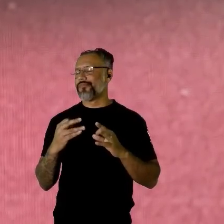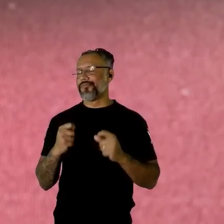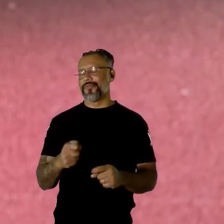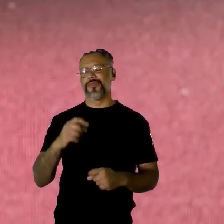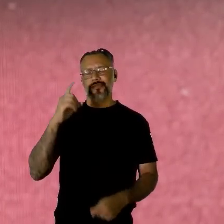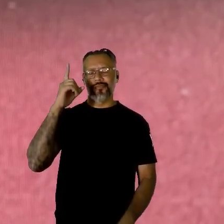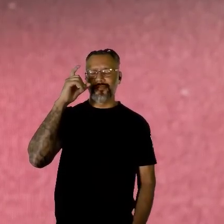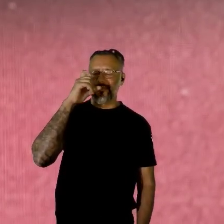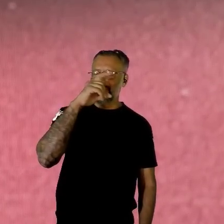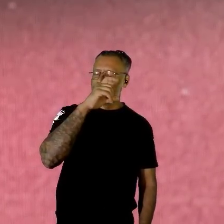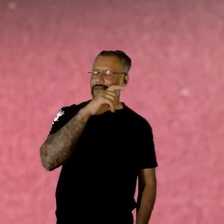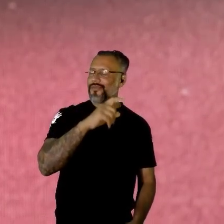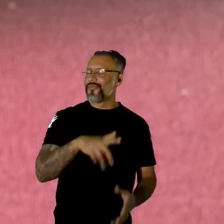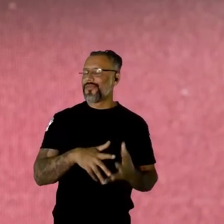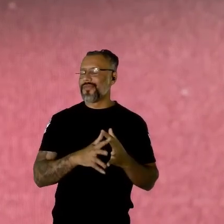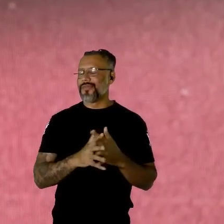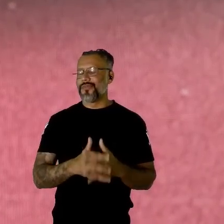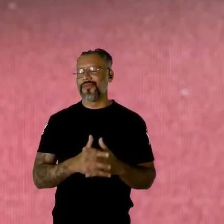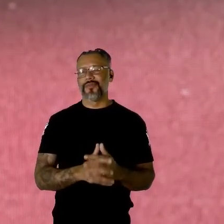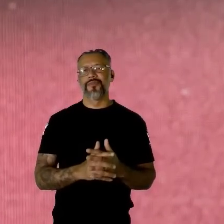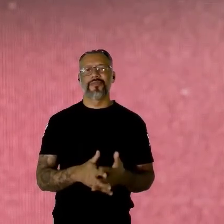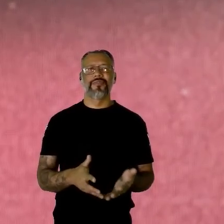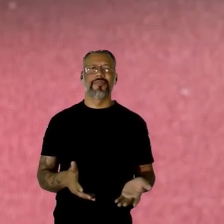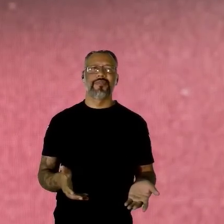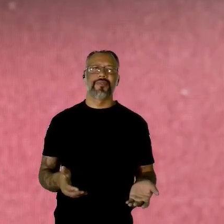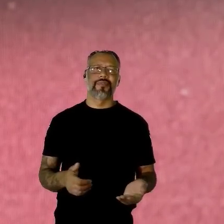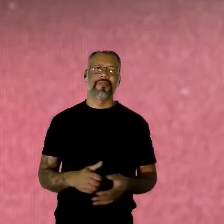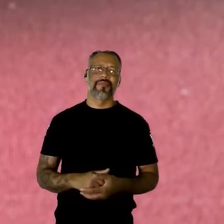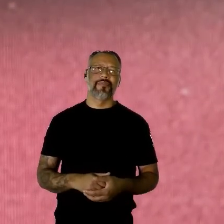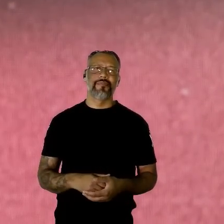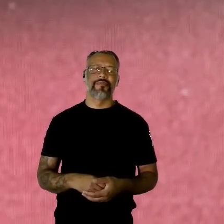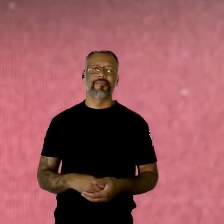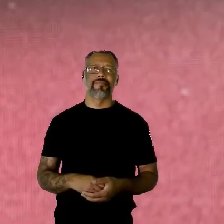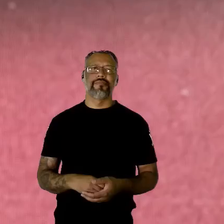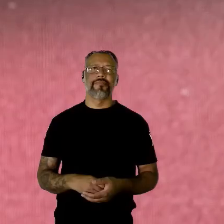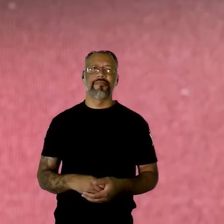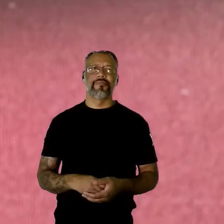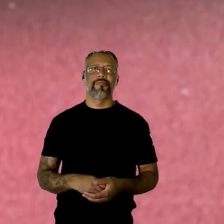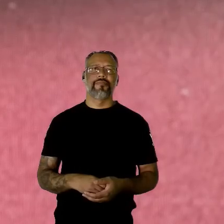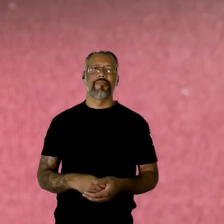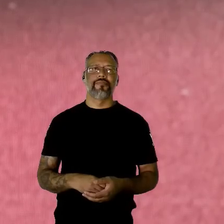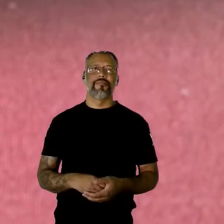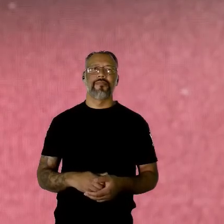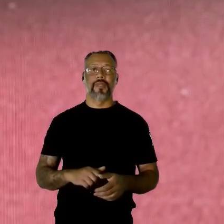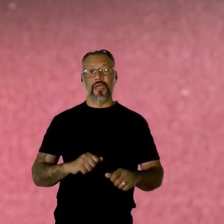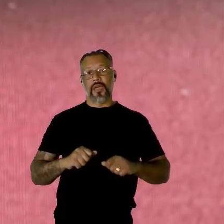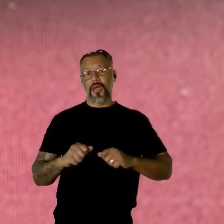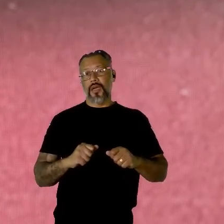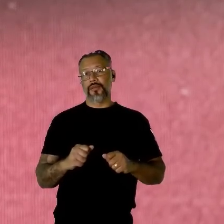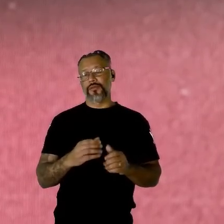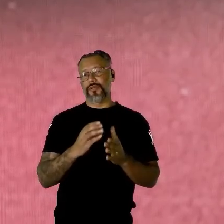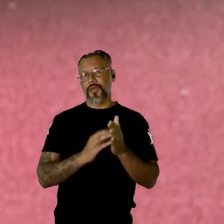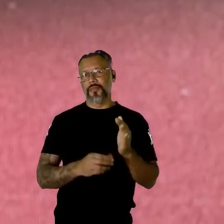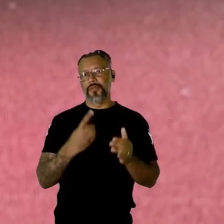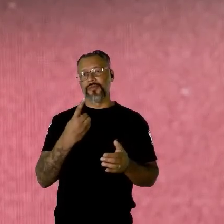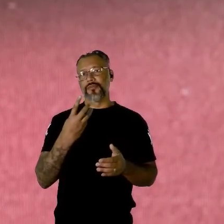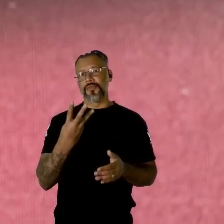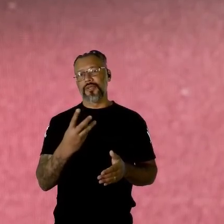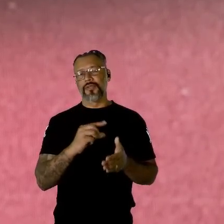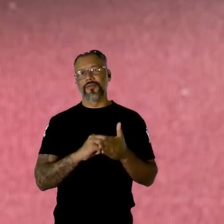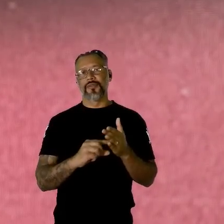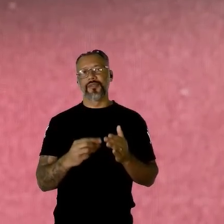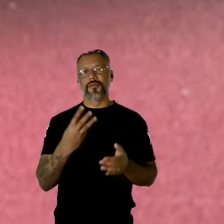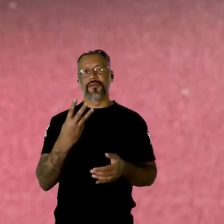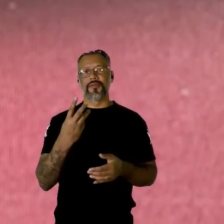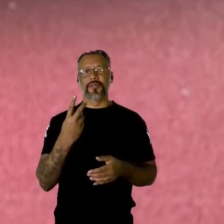tudo tudo tudo tudo tudo joga para outro dia atos 13:52 promessas para uma igreja cheia do Espírito Santo